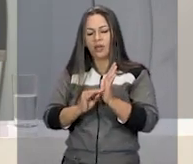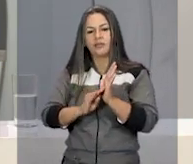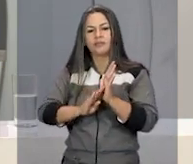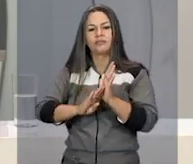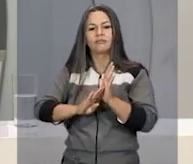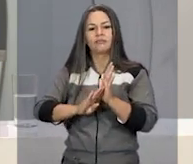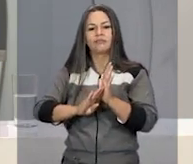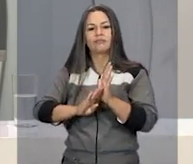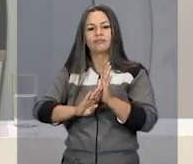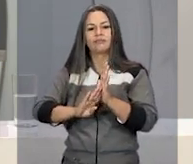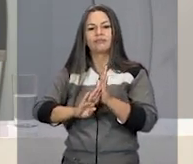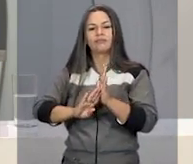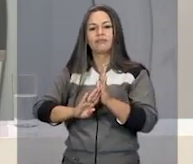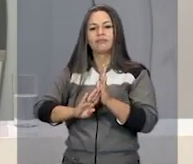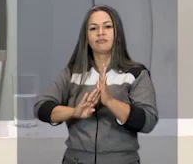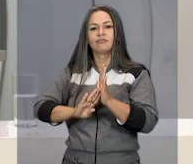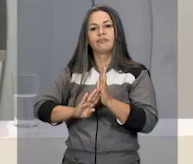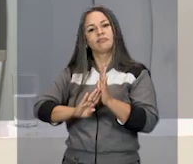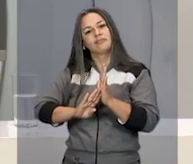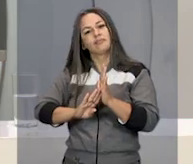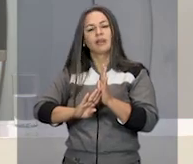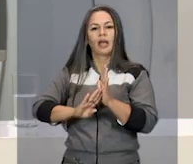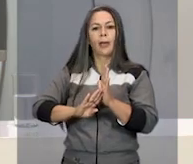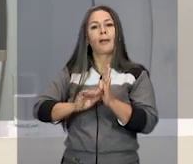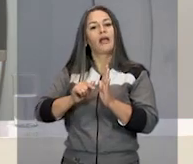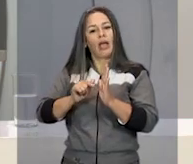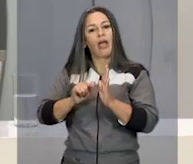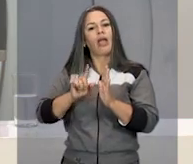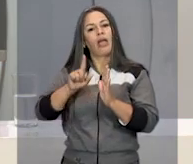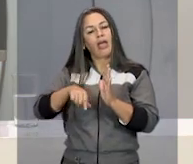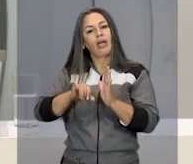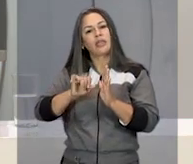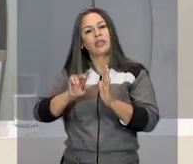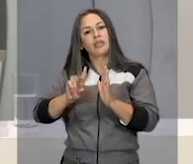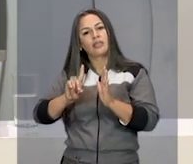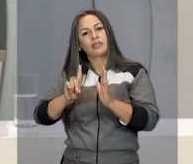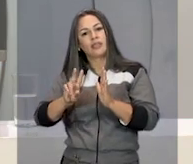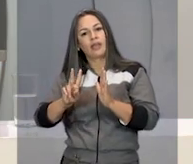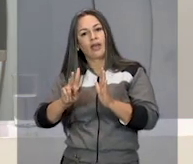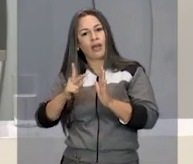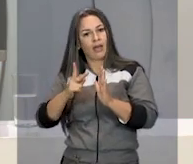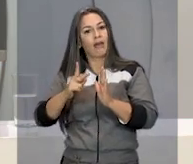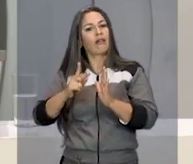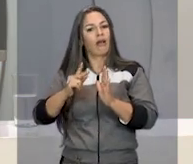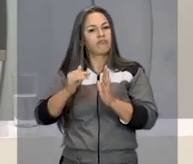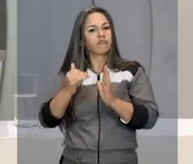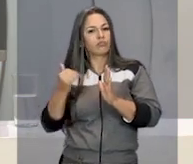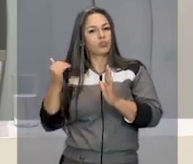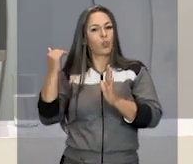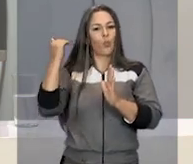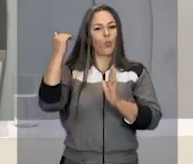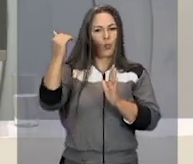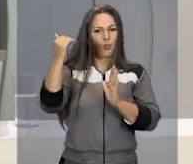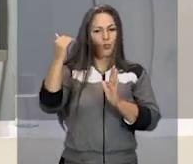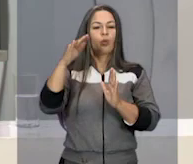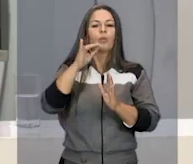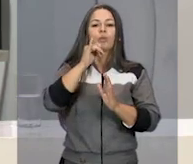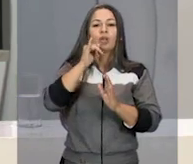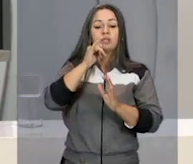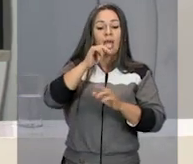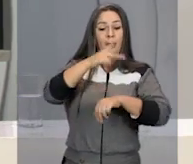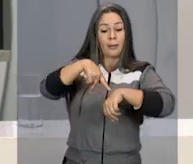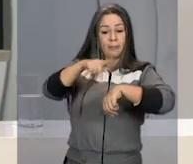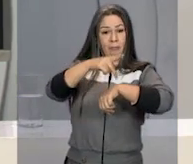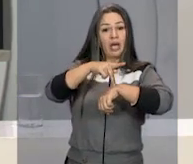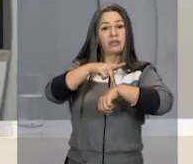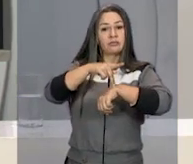0,765. Isso coloca o Brasil como um país de IDH alto. Tem os países que são desenvolvidos, eles costumam estar classificados